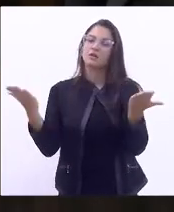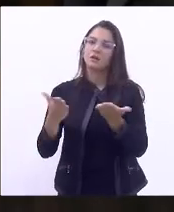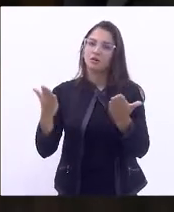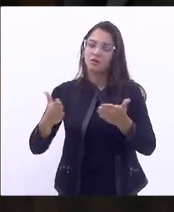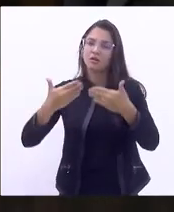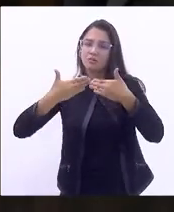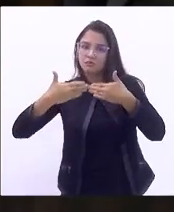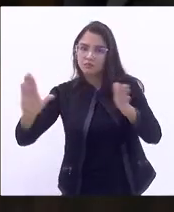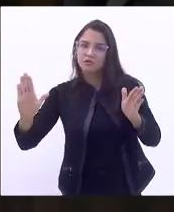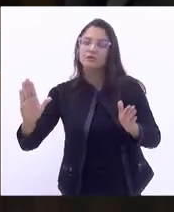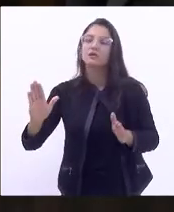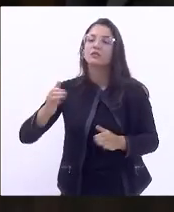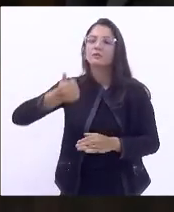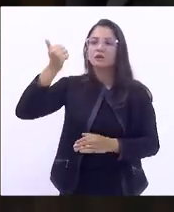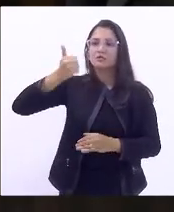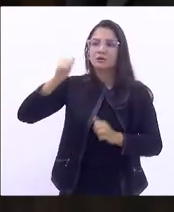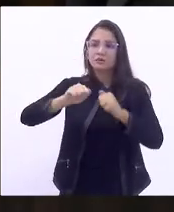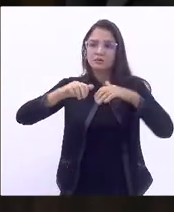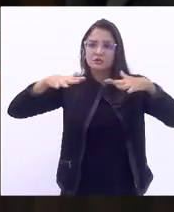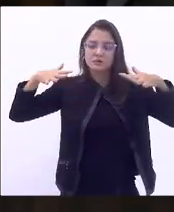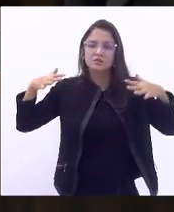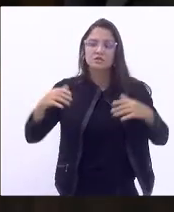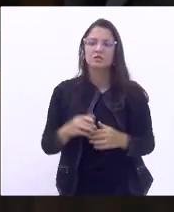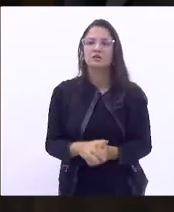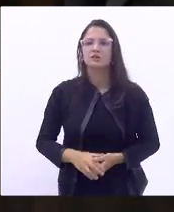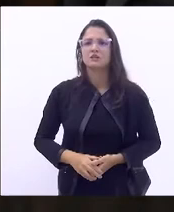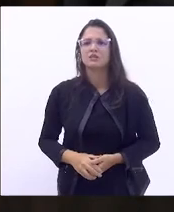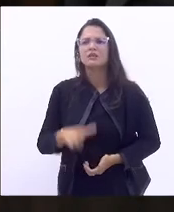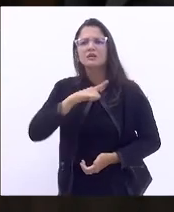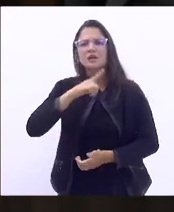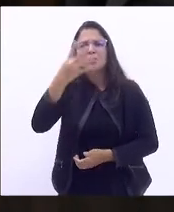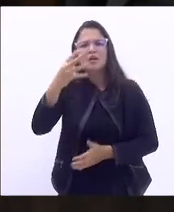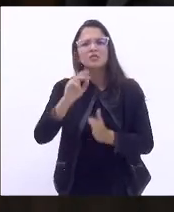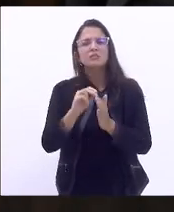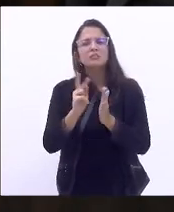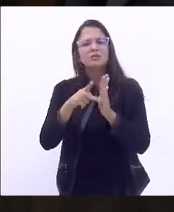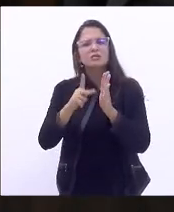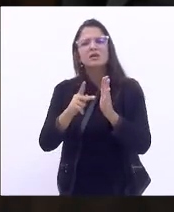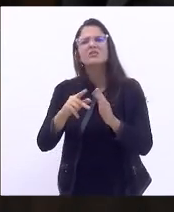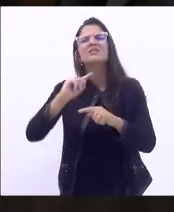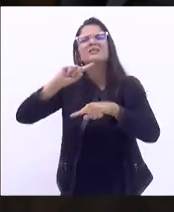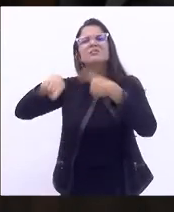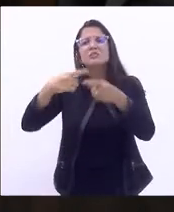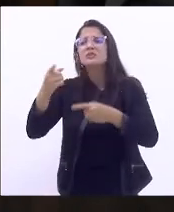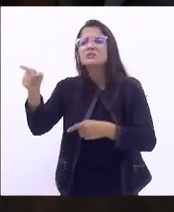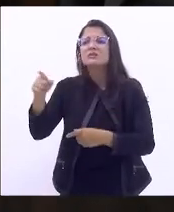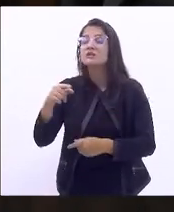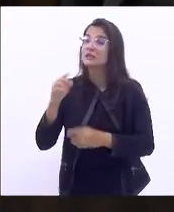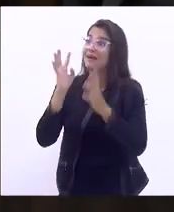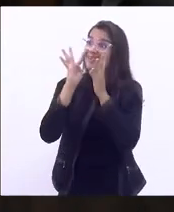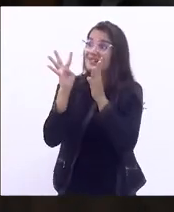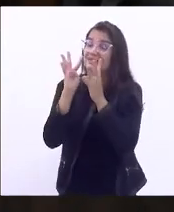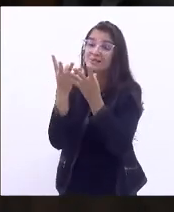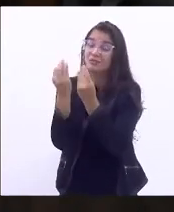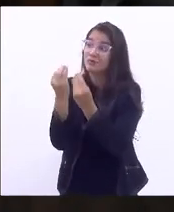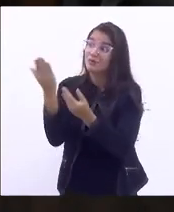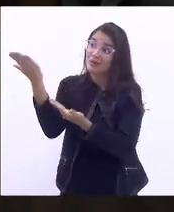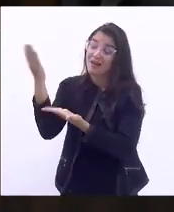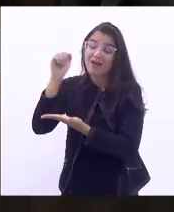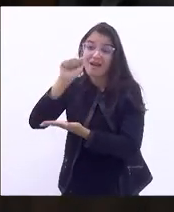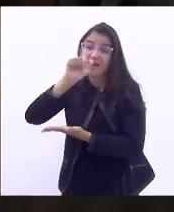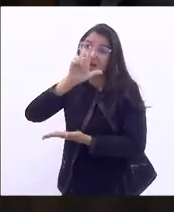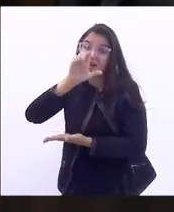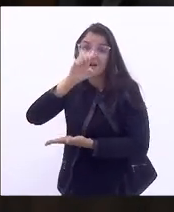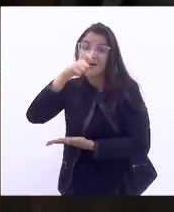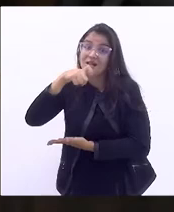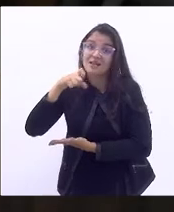dia. São 4 projetos. Eu consultei antes que poderia fazer a declaração. Depois, Vossa Excelência estava dando muita atenção para o deputado Alexandre.